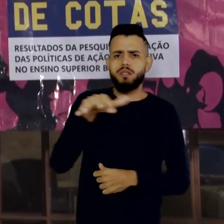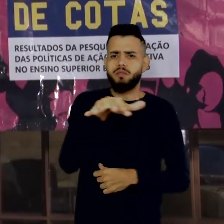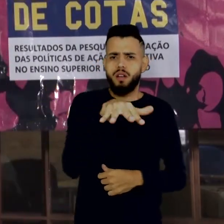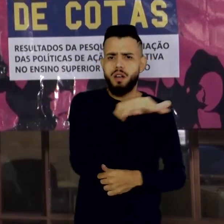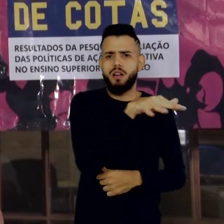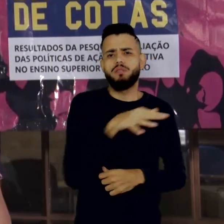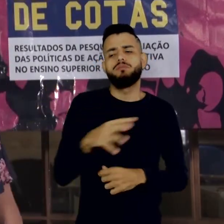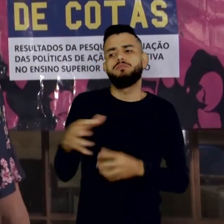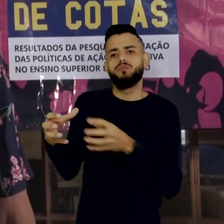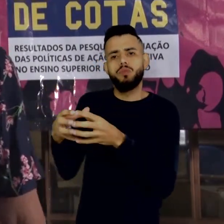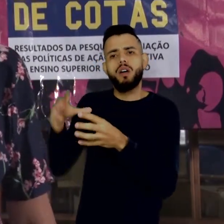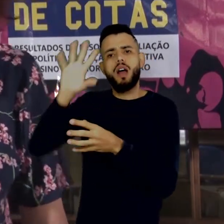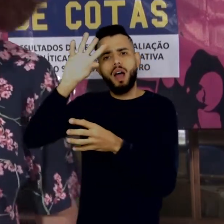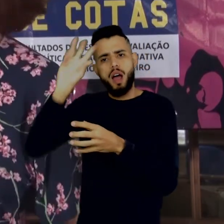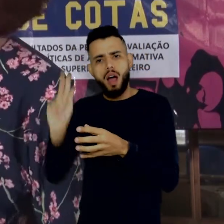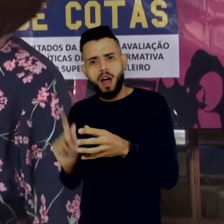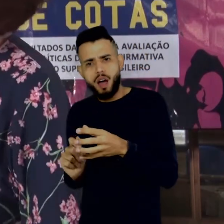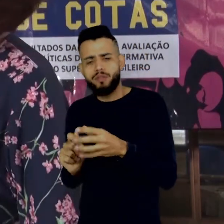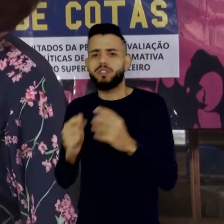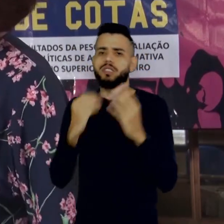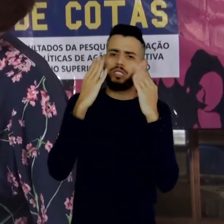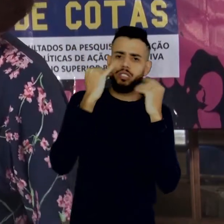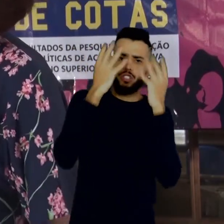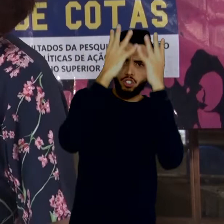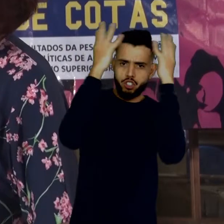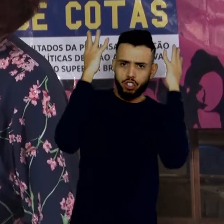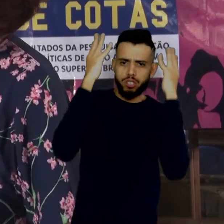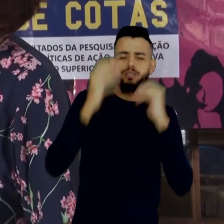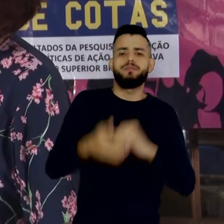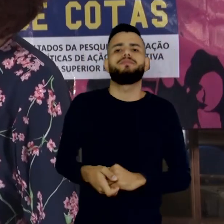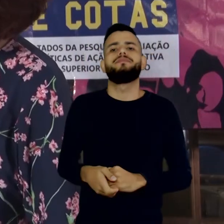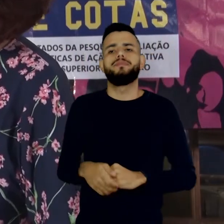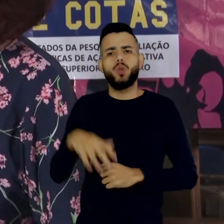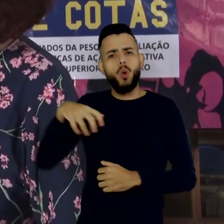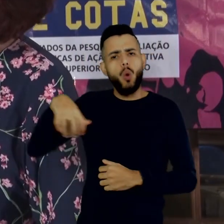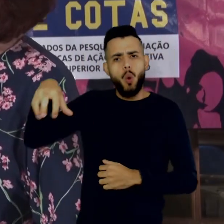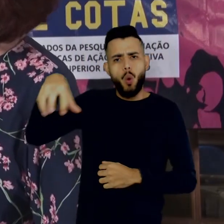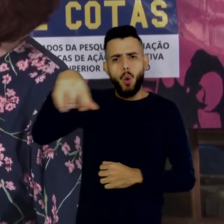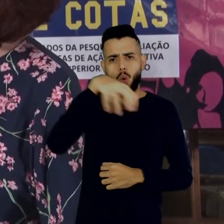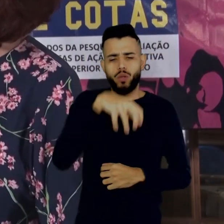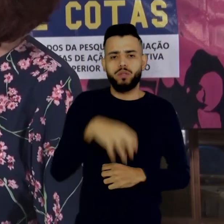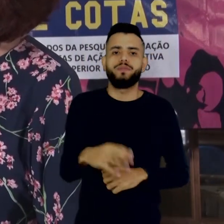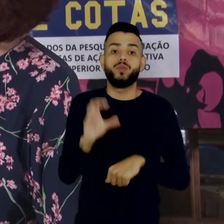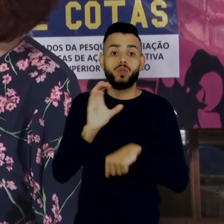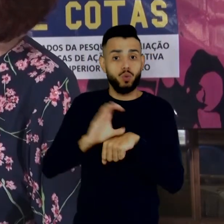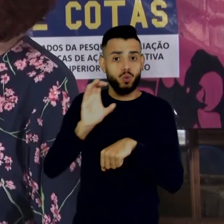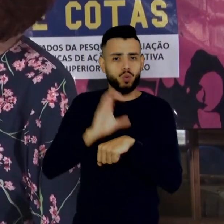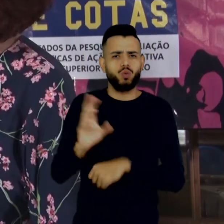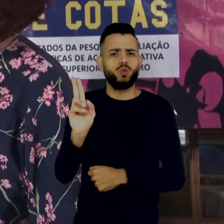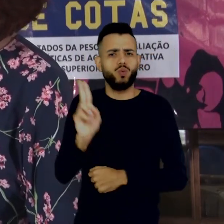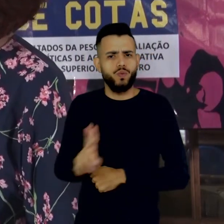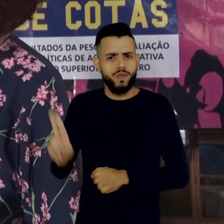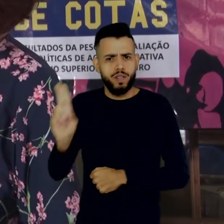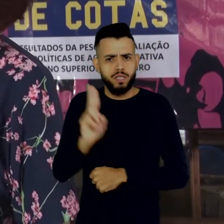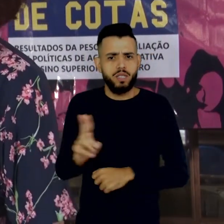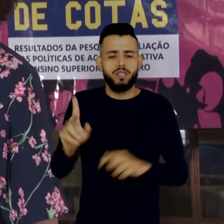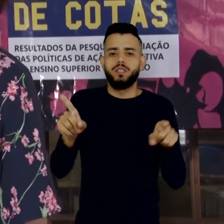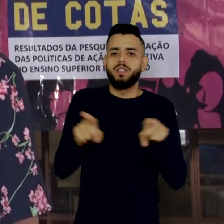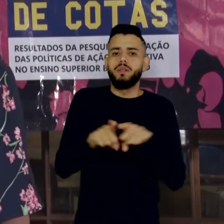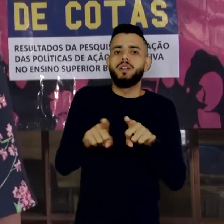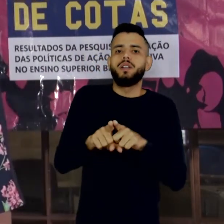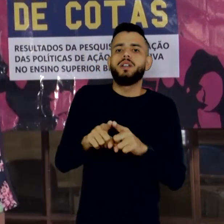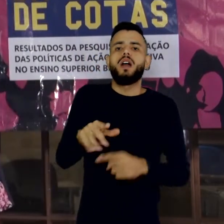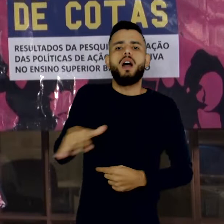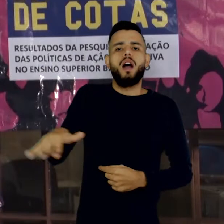matrizes afro-brasileiras, africanas e indígenas, entre outras, nos cursos das universidades e nas